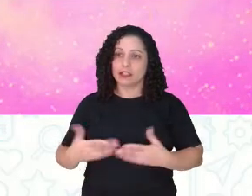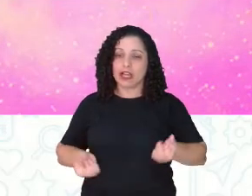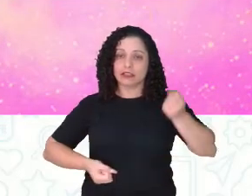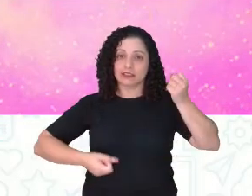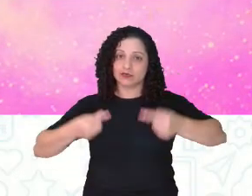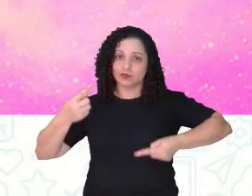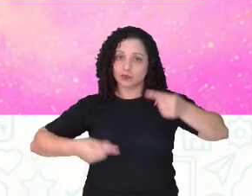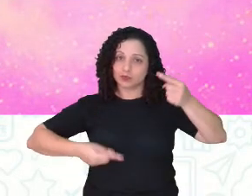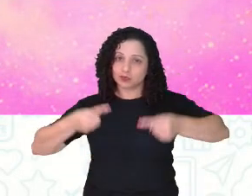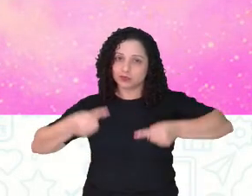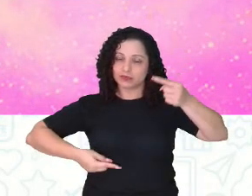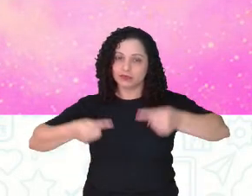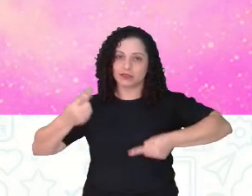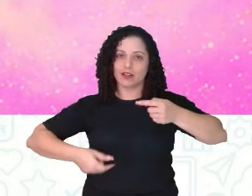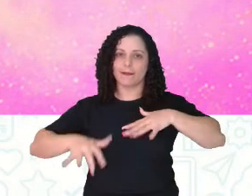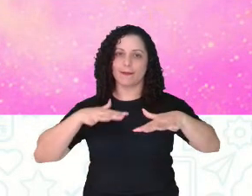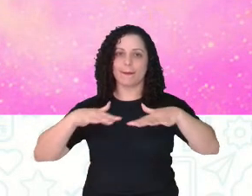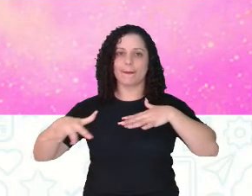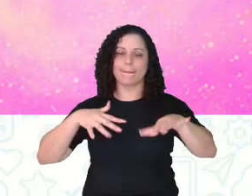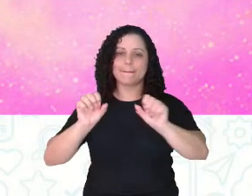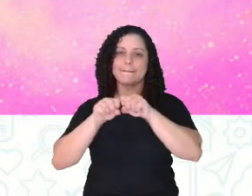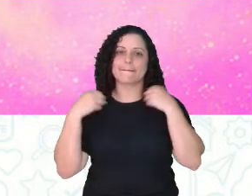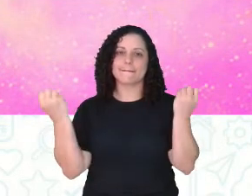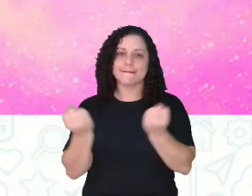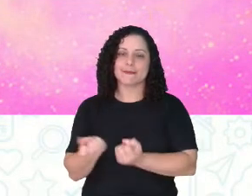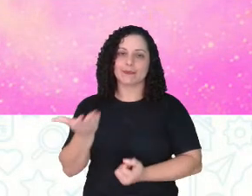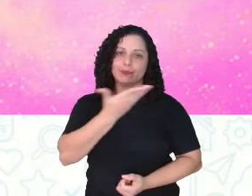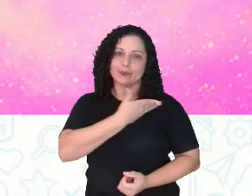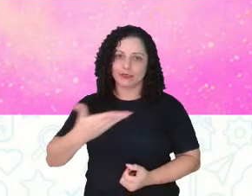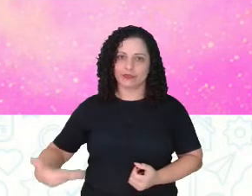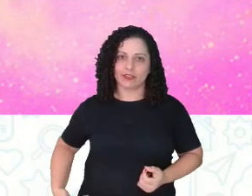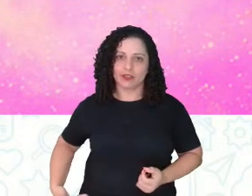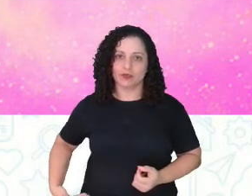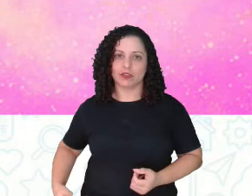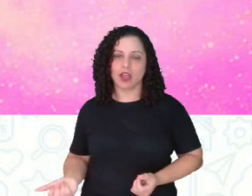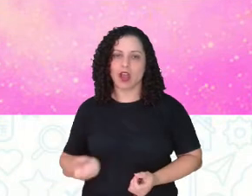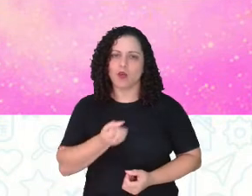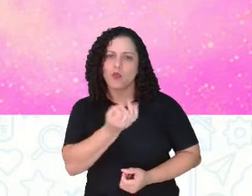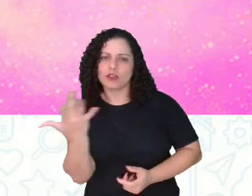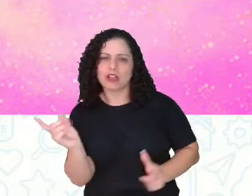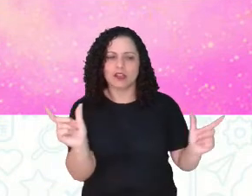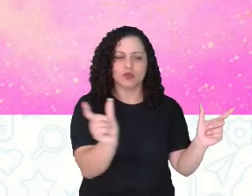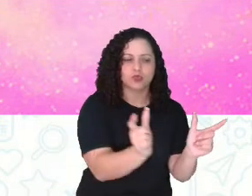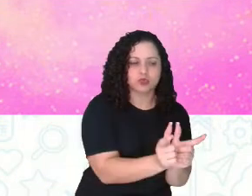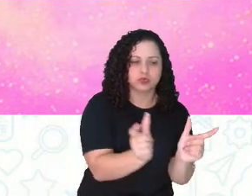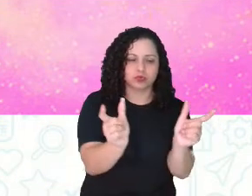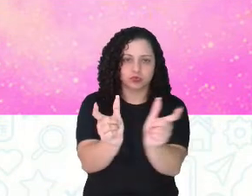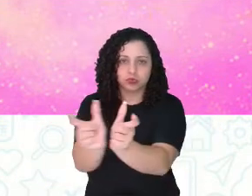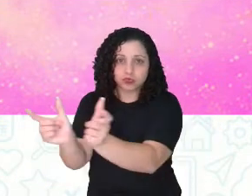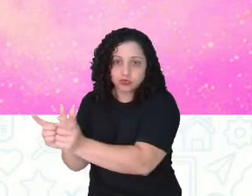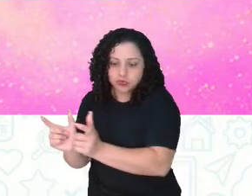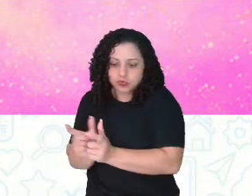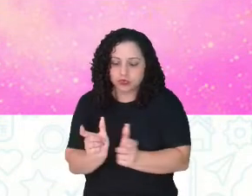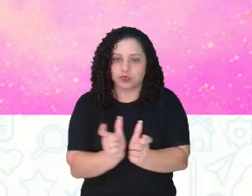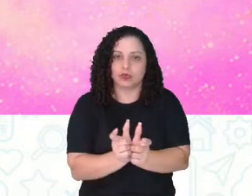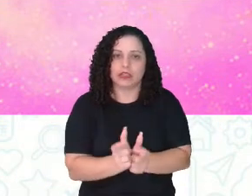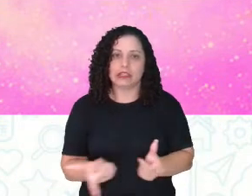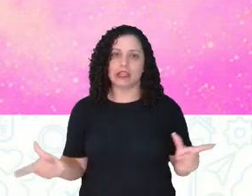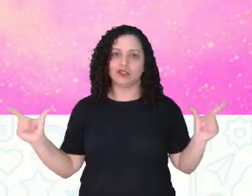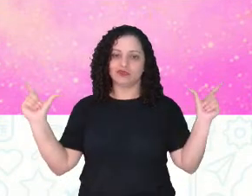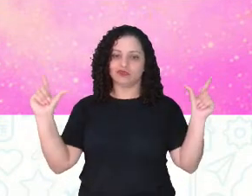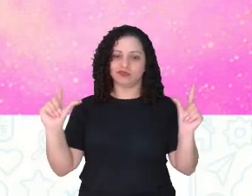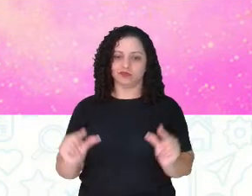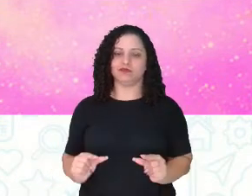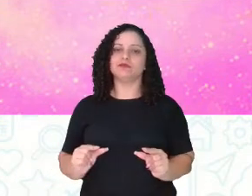entre movimentos sociais e governo, né, a redução do número de latifúndios, especialmente se estão improdutivos,